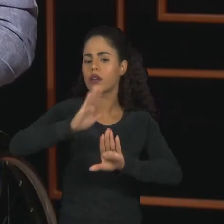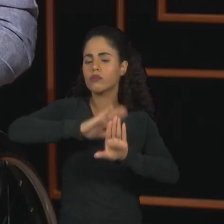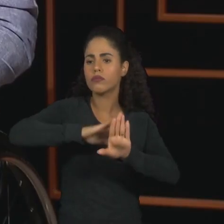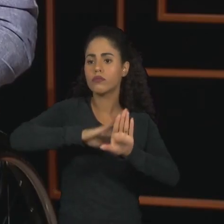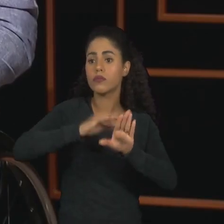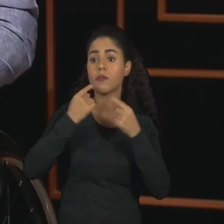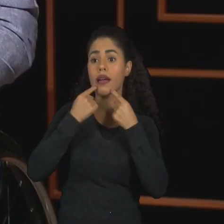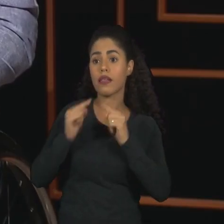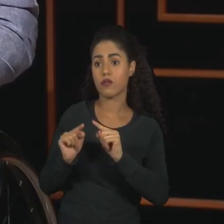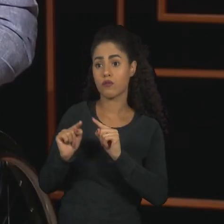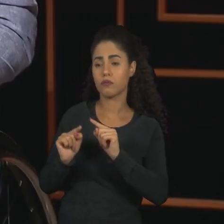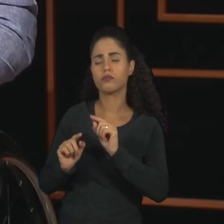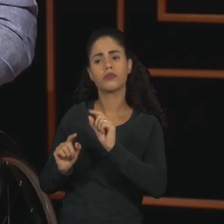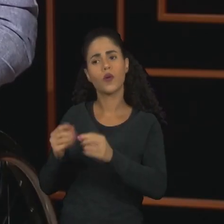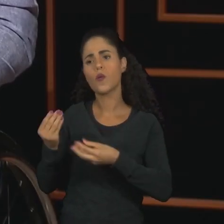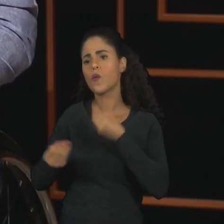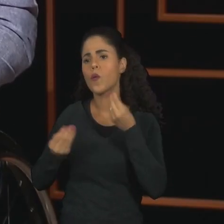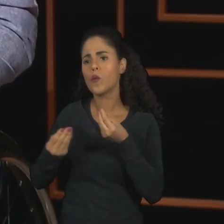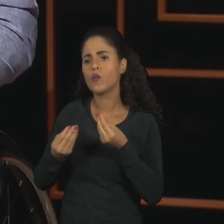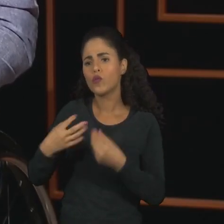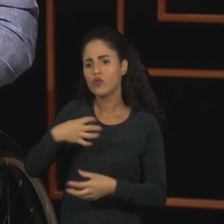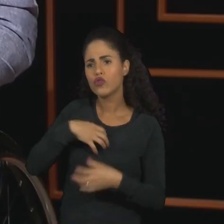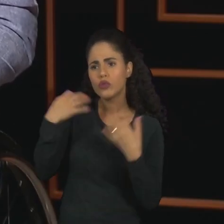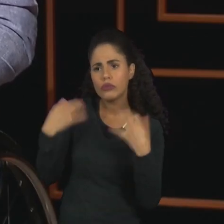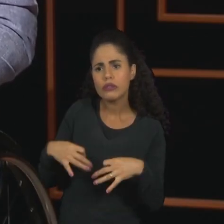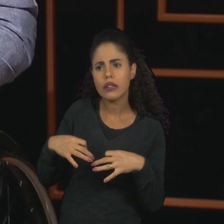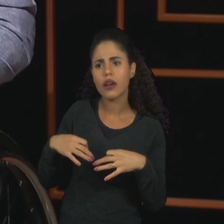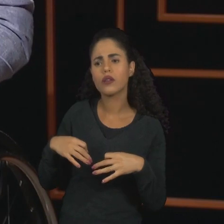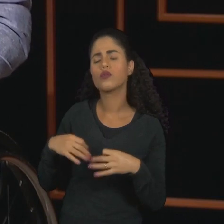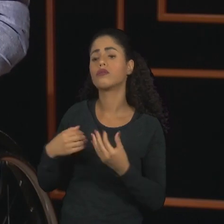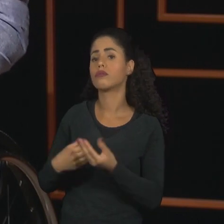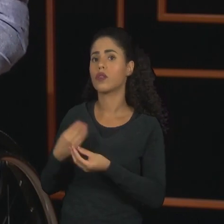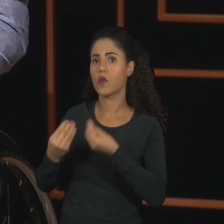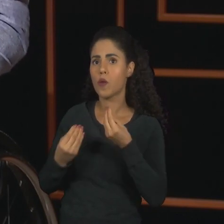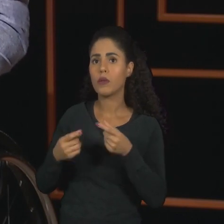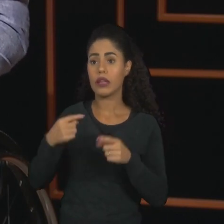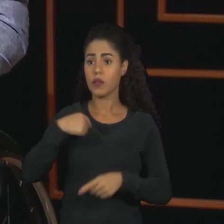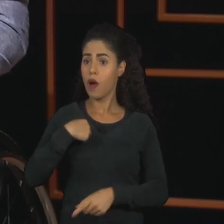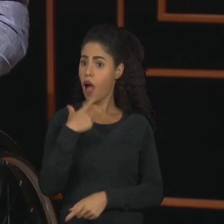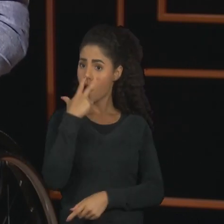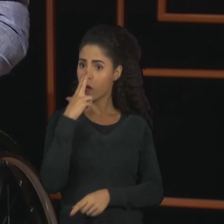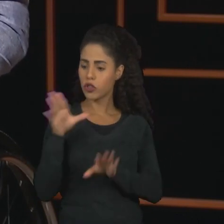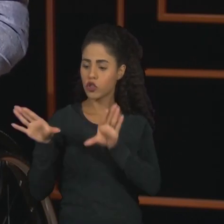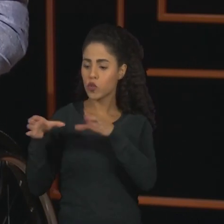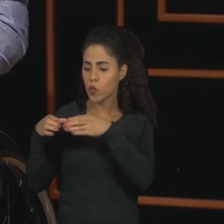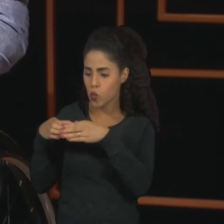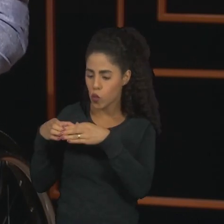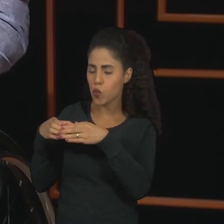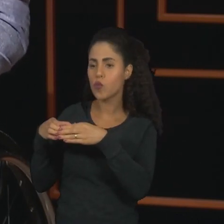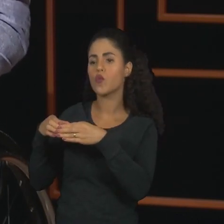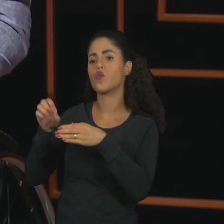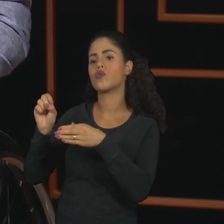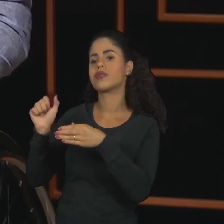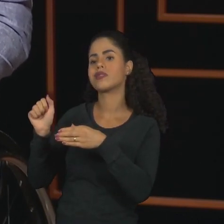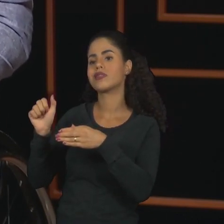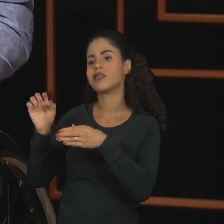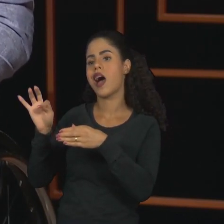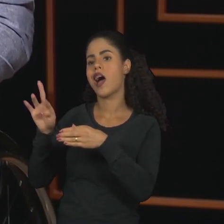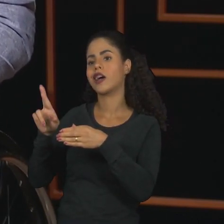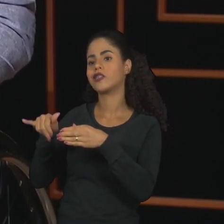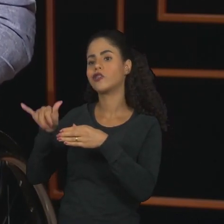nunca se entendeu o Sade, e eu acho que o pessoal dos sátiros,